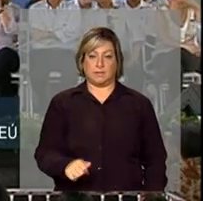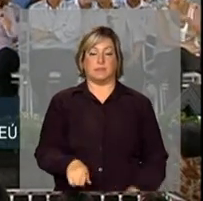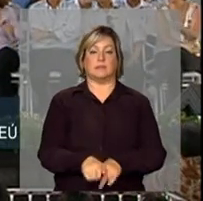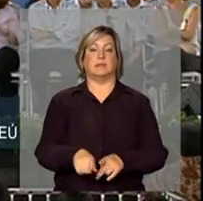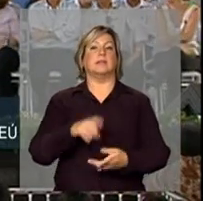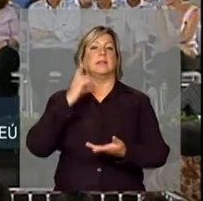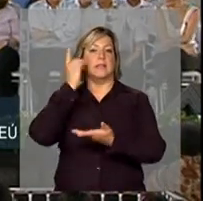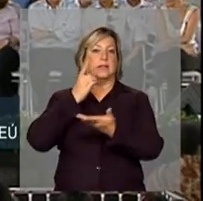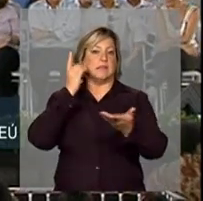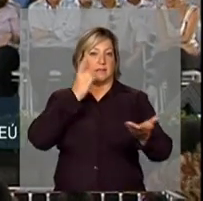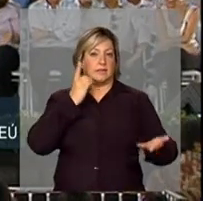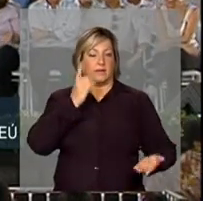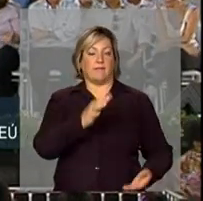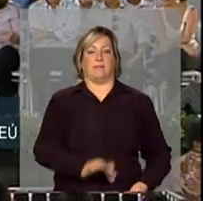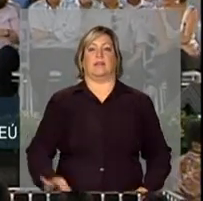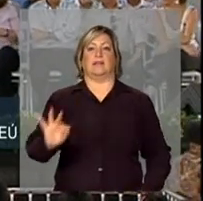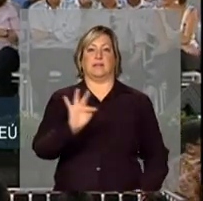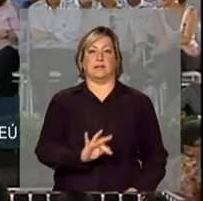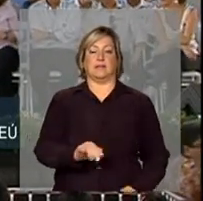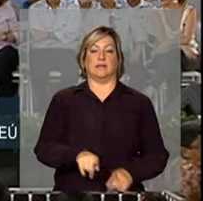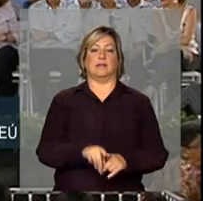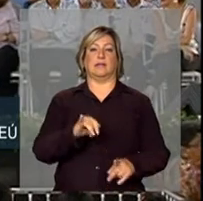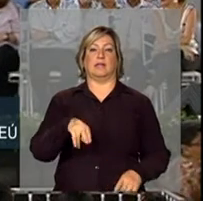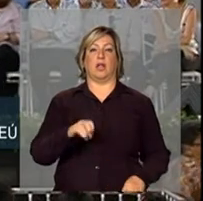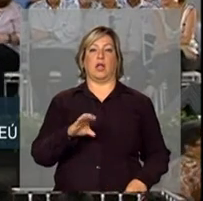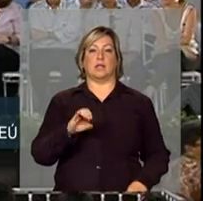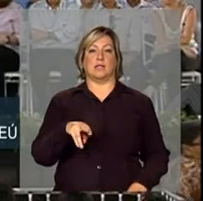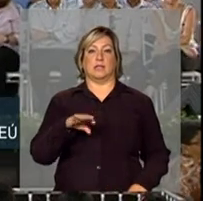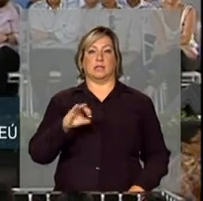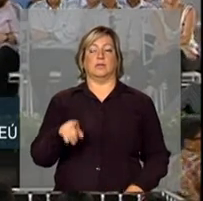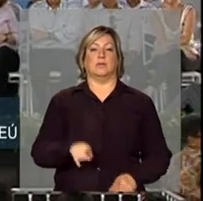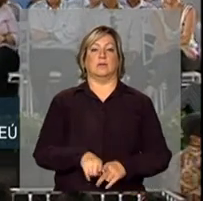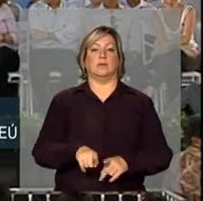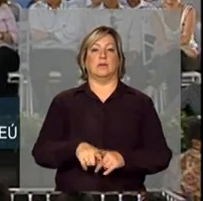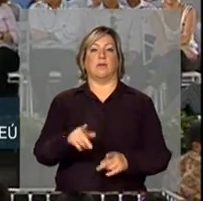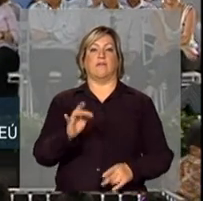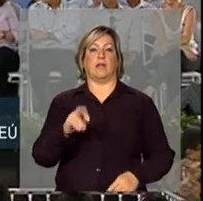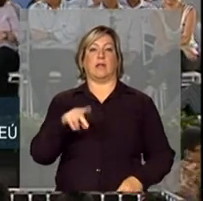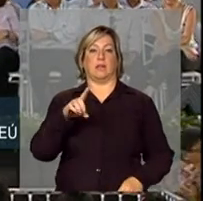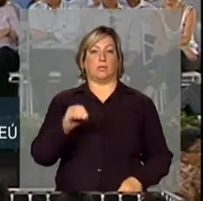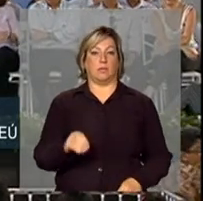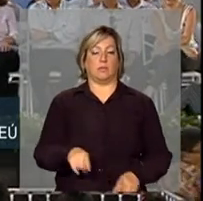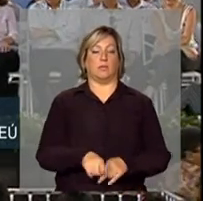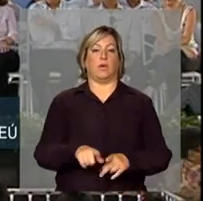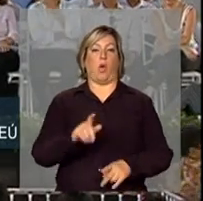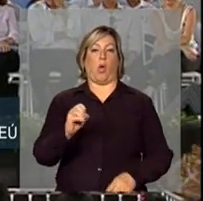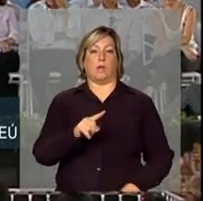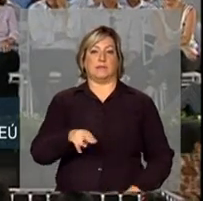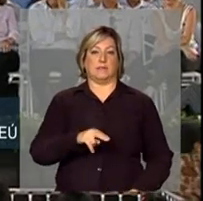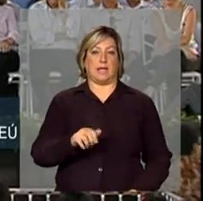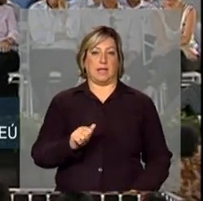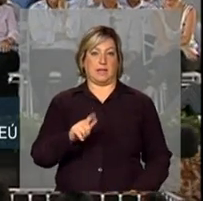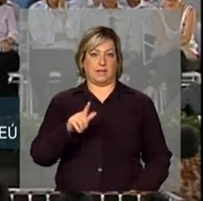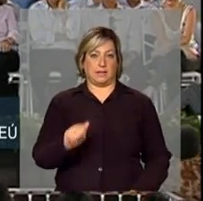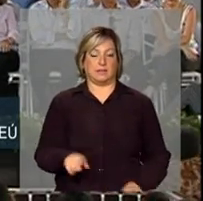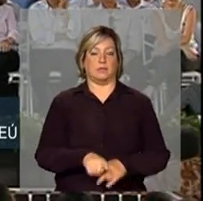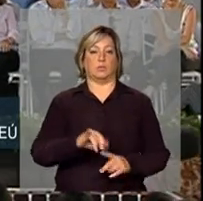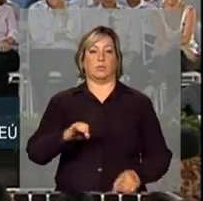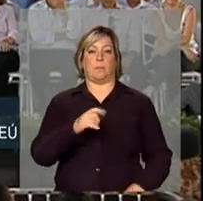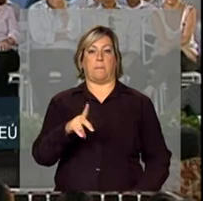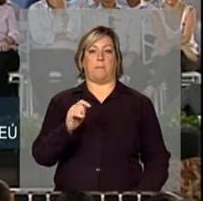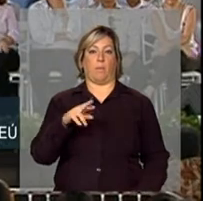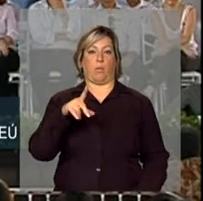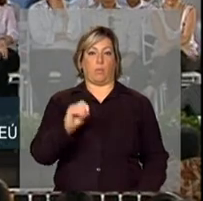senhores deputados federais, Inocêncio Oliveira, Fernando Ferro, Gonzaga Patriota, João